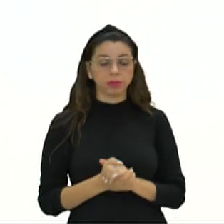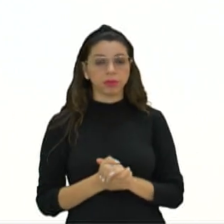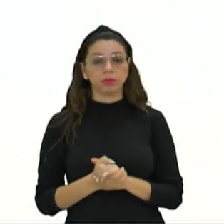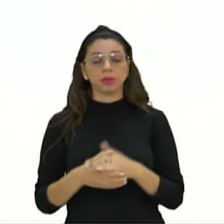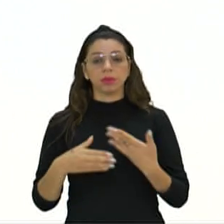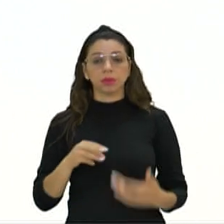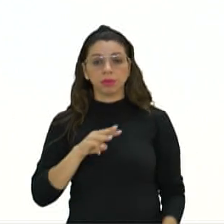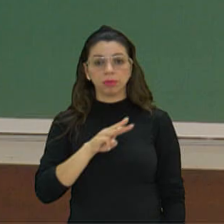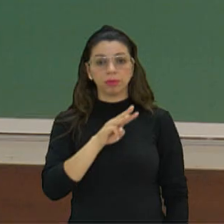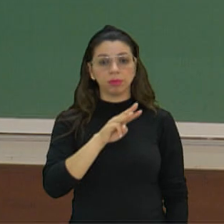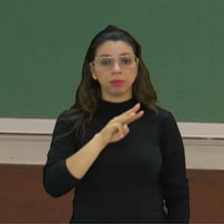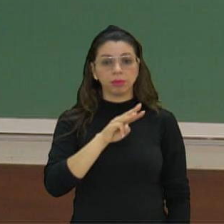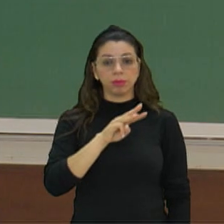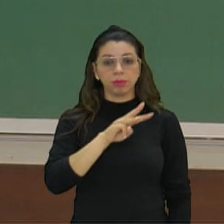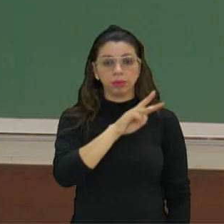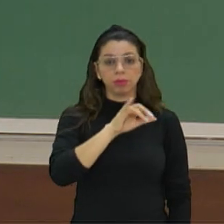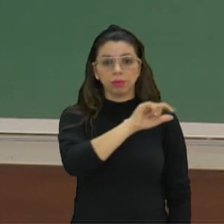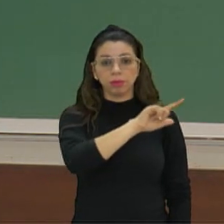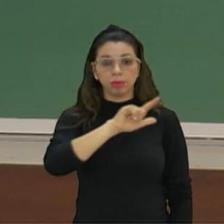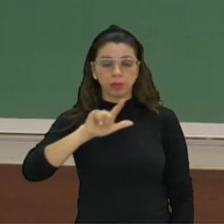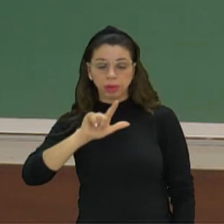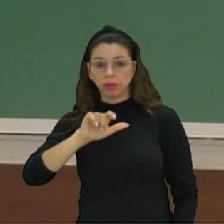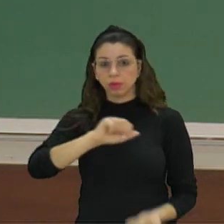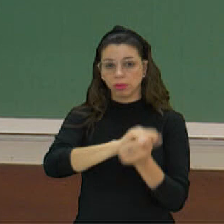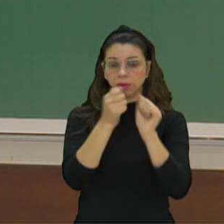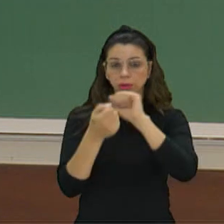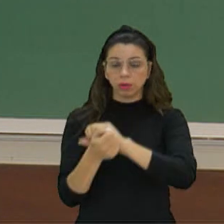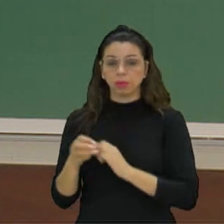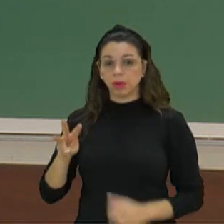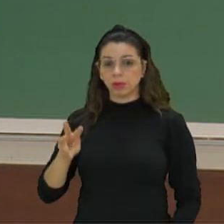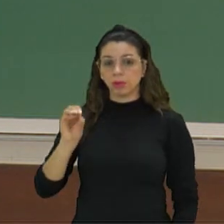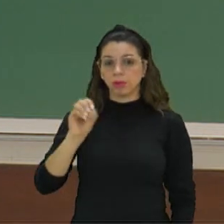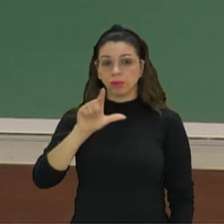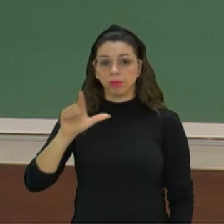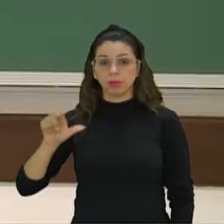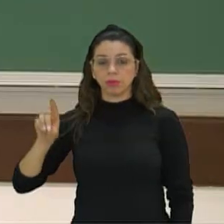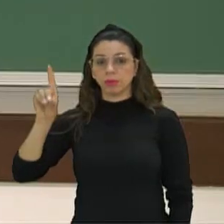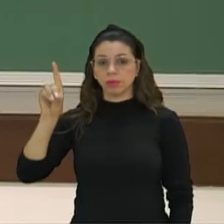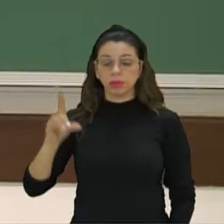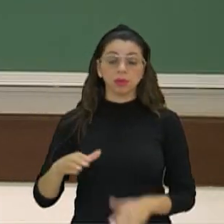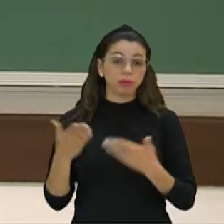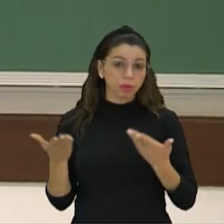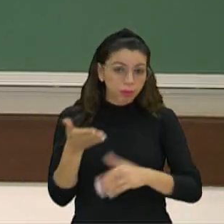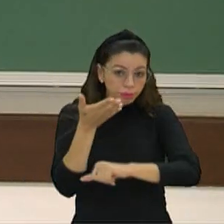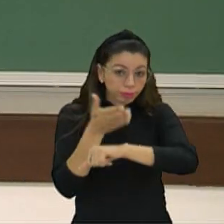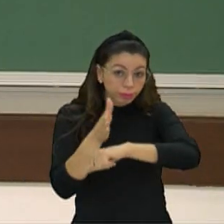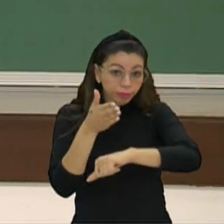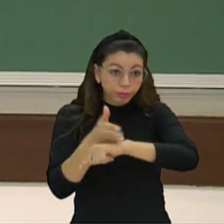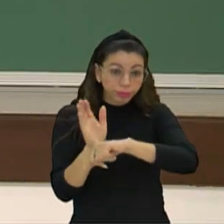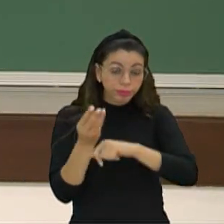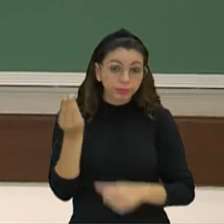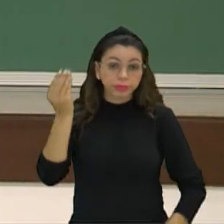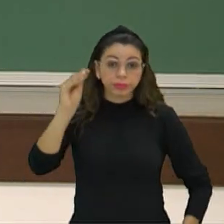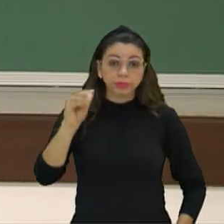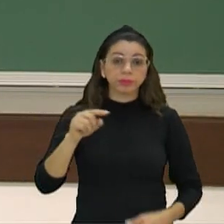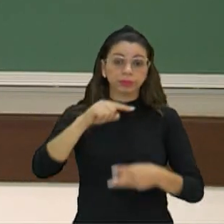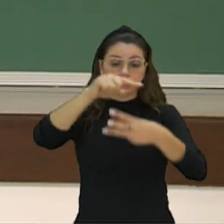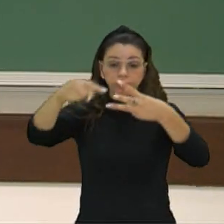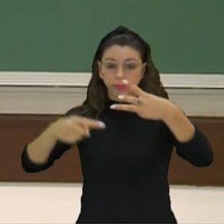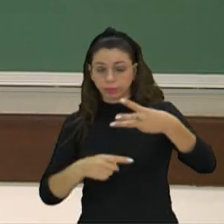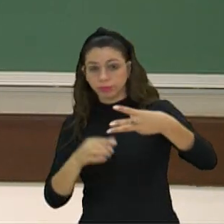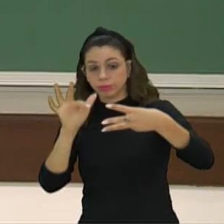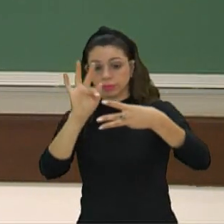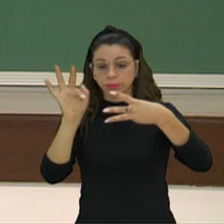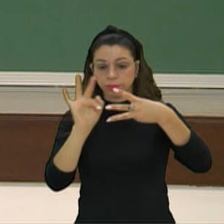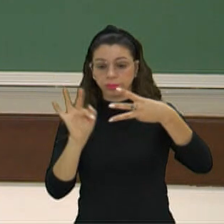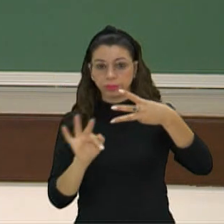would. Ok? Sendo assim, eu quero que vocês pratiquem agora. Coloquei aqui 3 frases A,